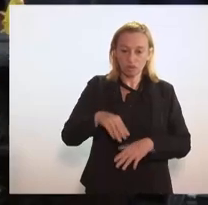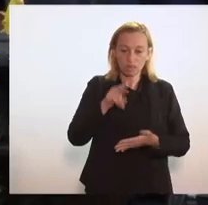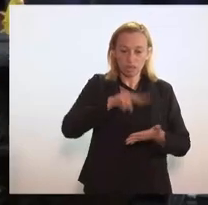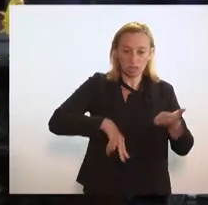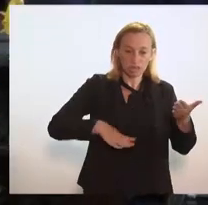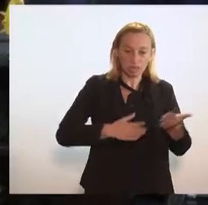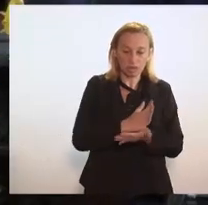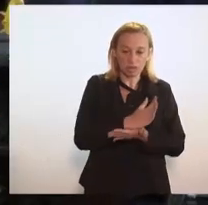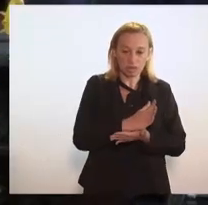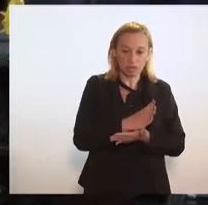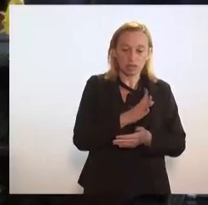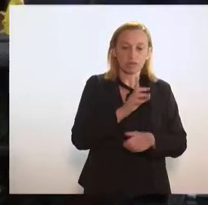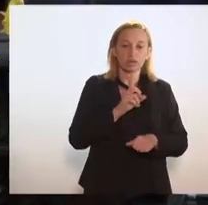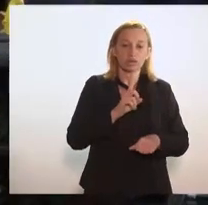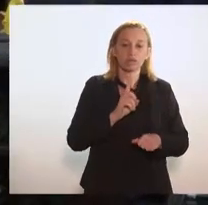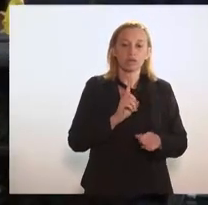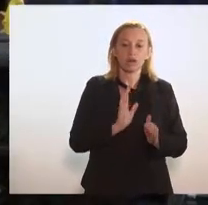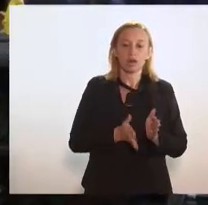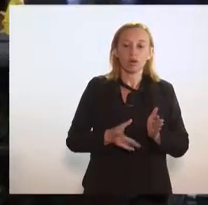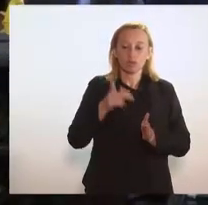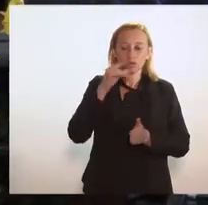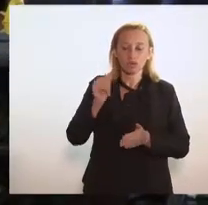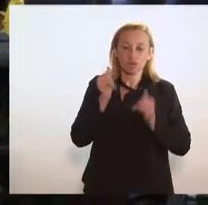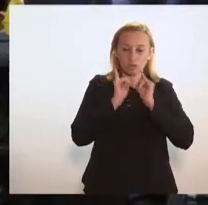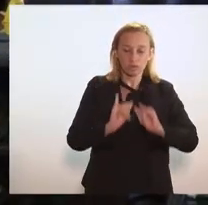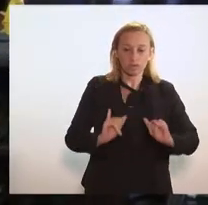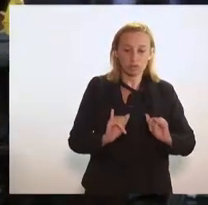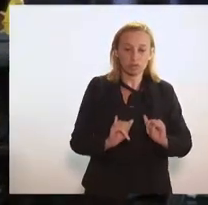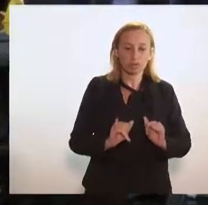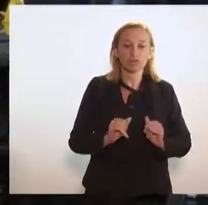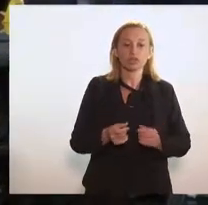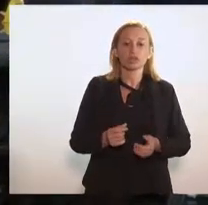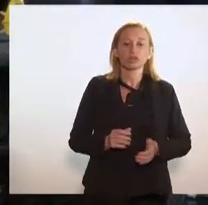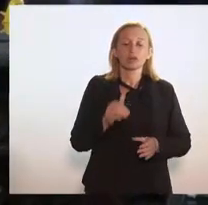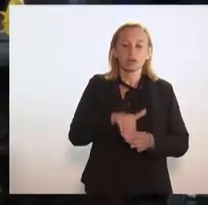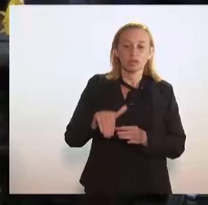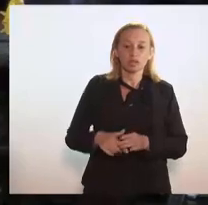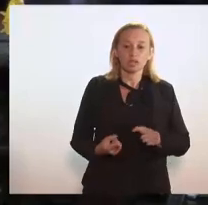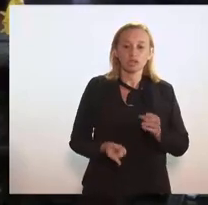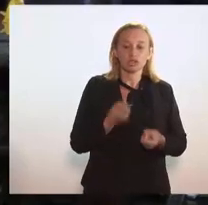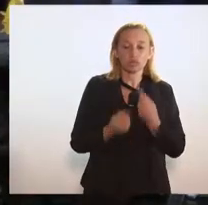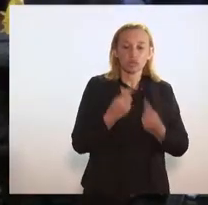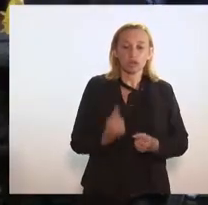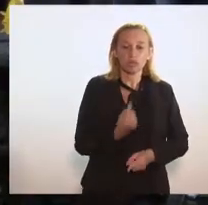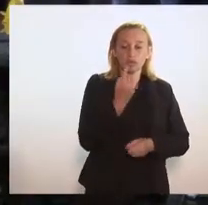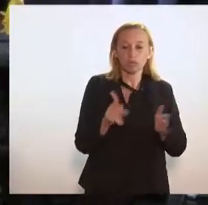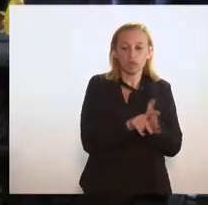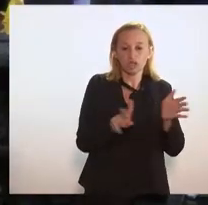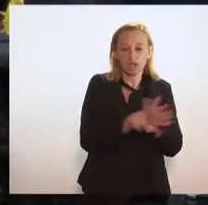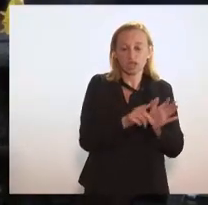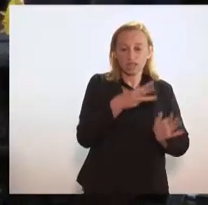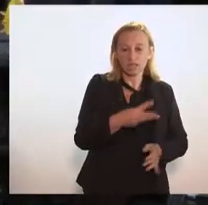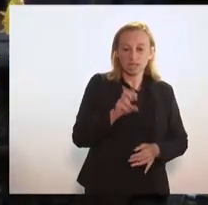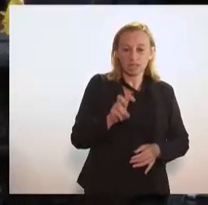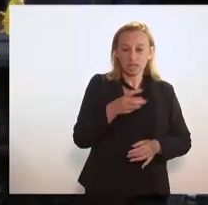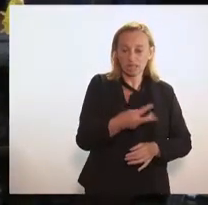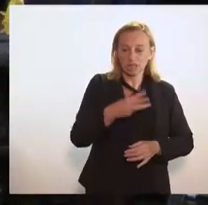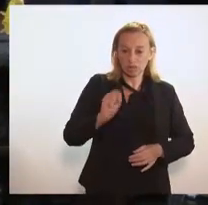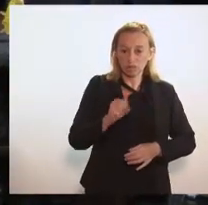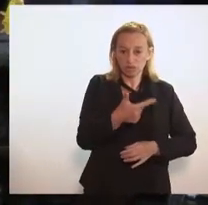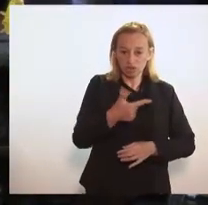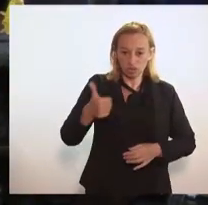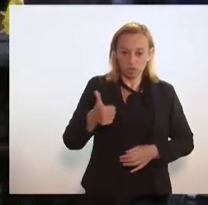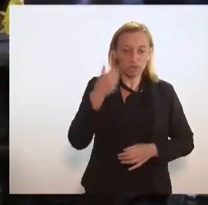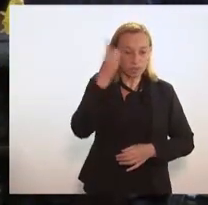lida e aprovada a ata passa-se a ordem do dia anuncio em regime de urgência em votação em discussão única projeto de lei 3538 21